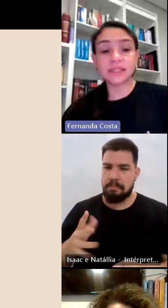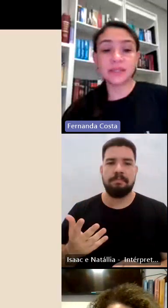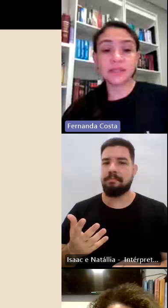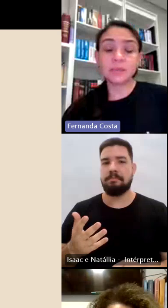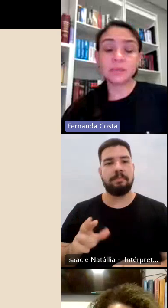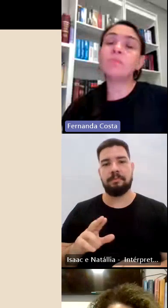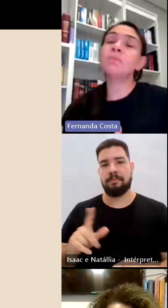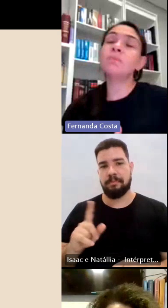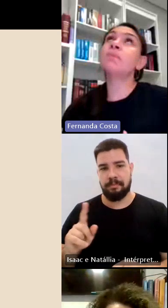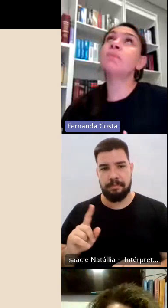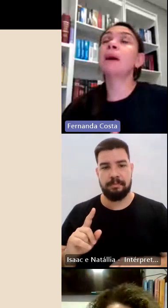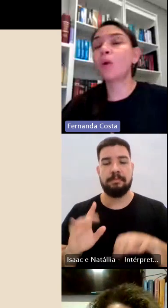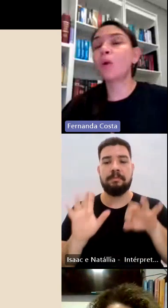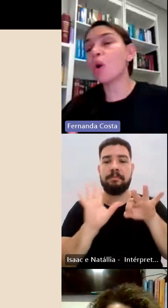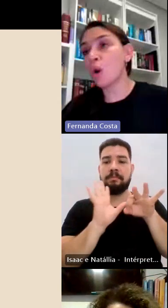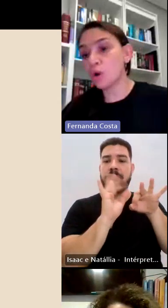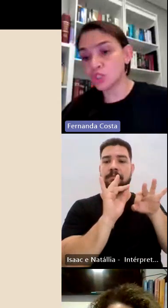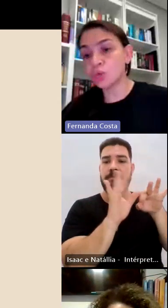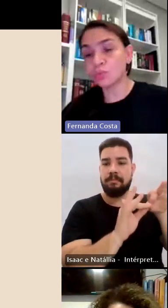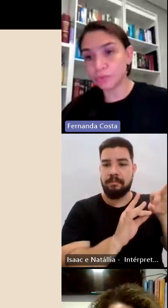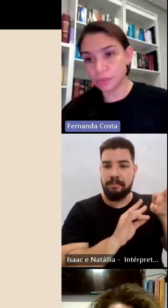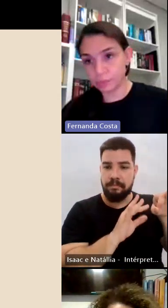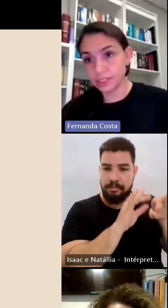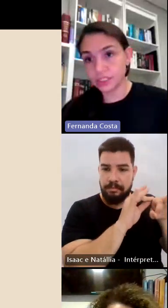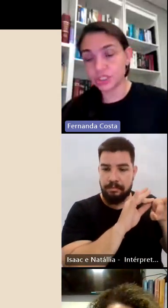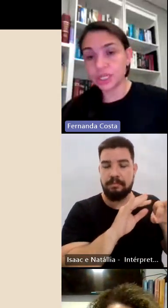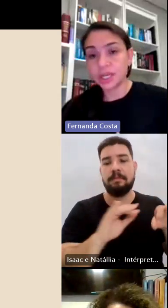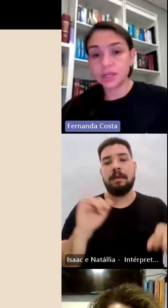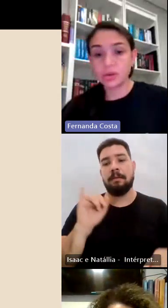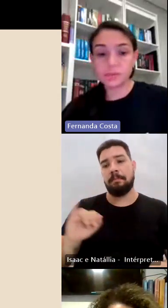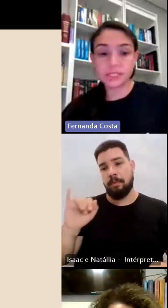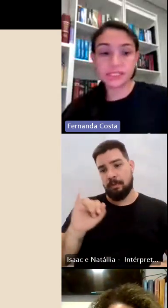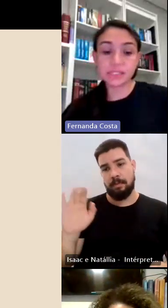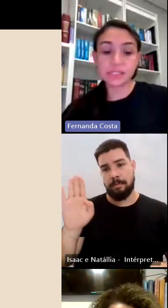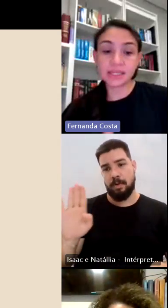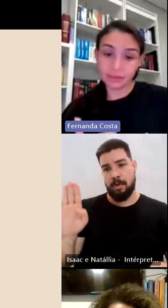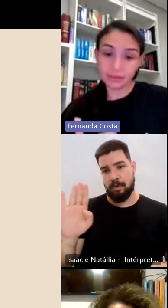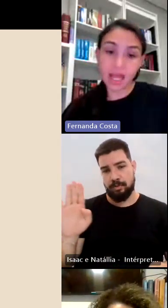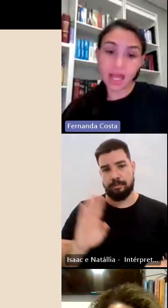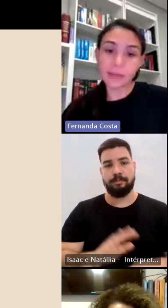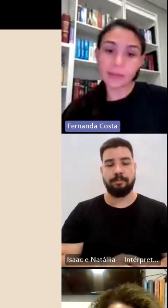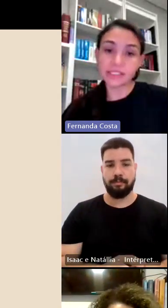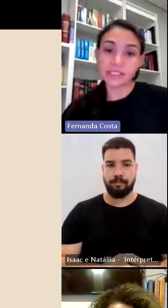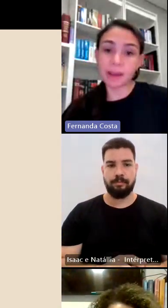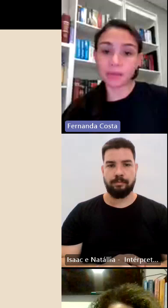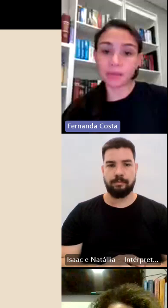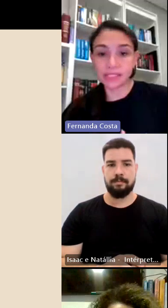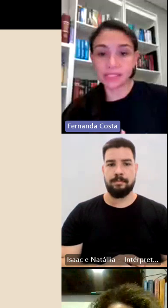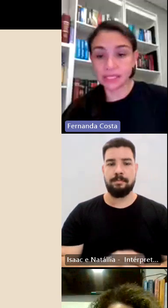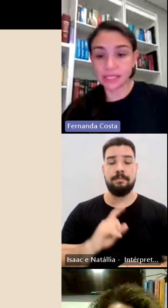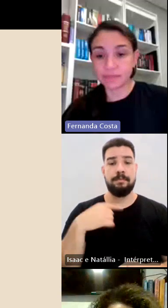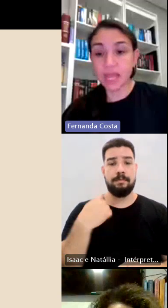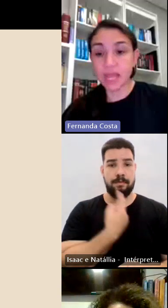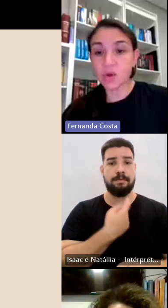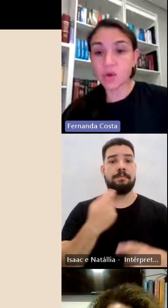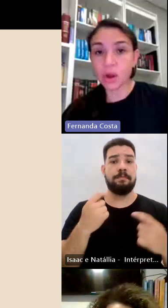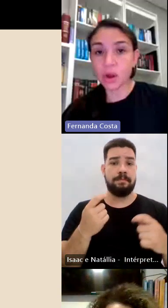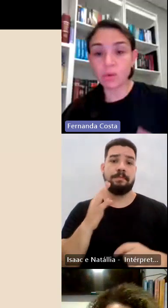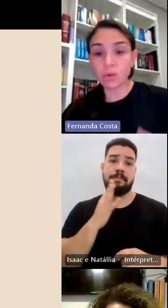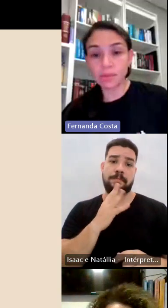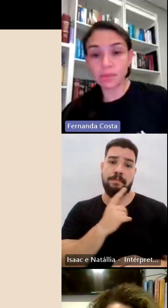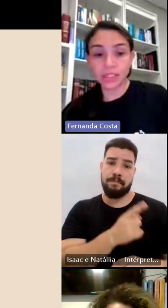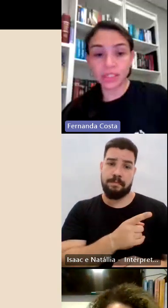ela tem um papel biológico muito importante. Nós precisamos atentar para esse papel dessa cera. Aqui